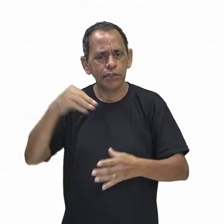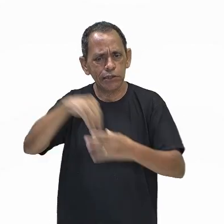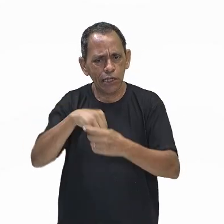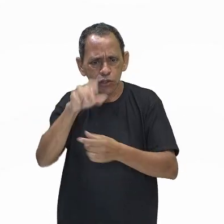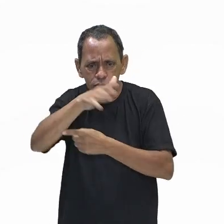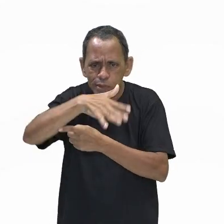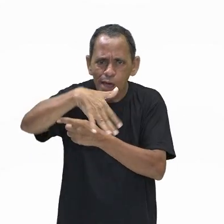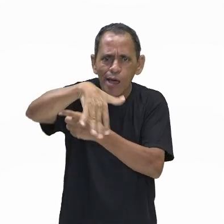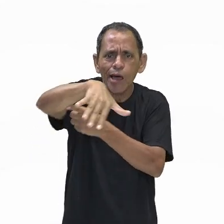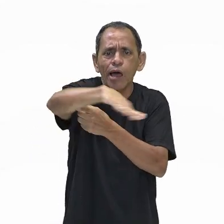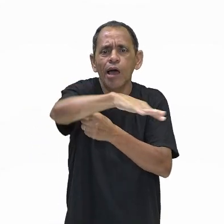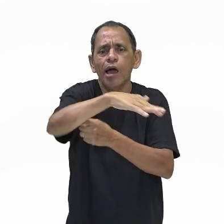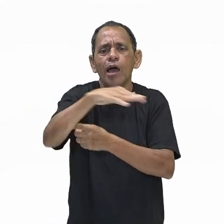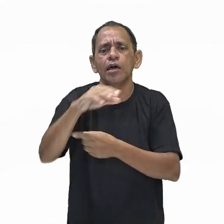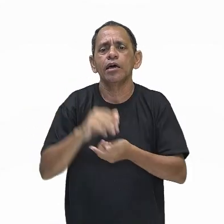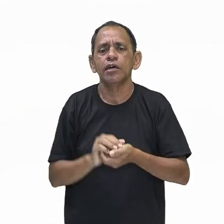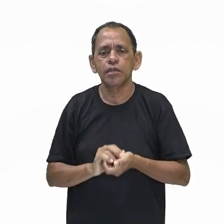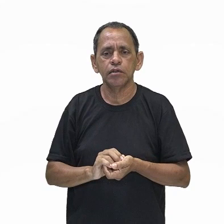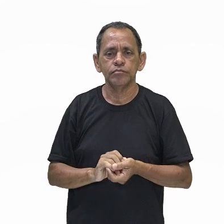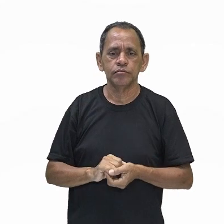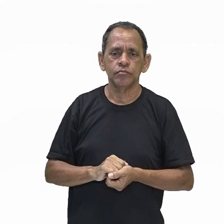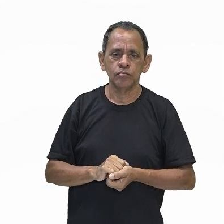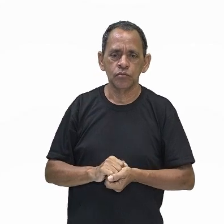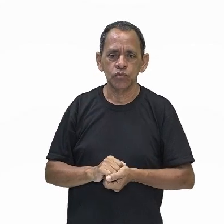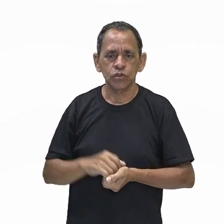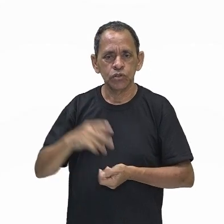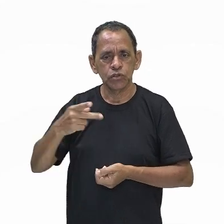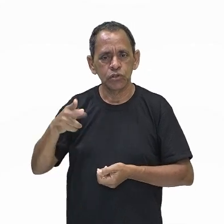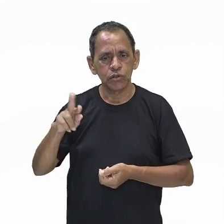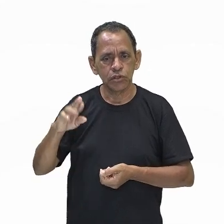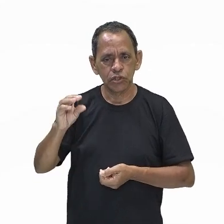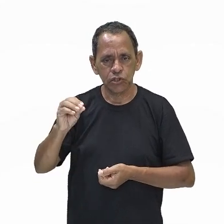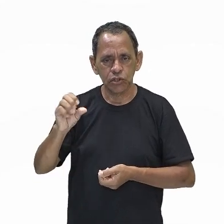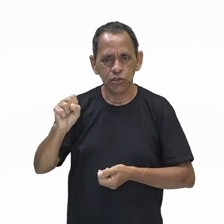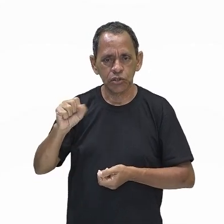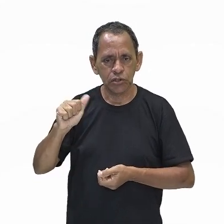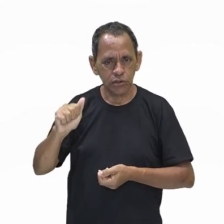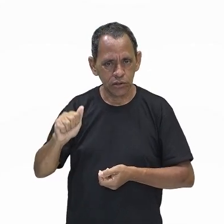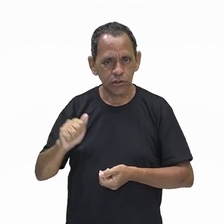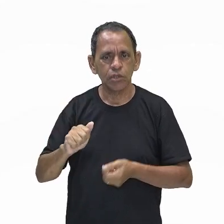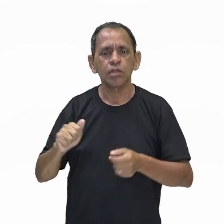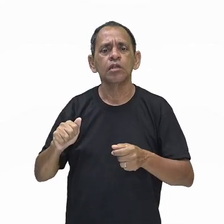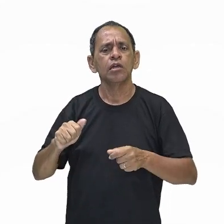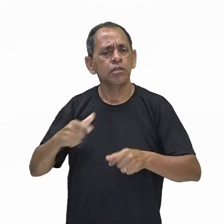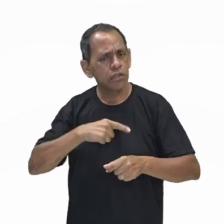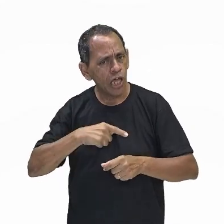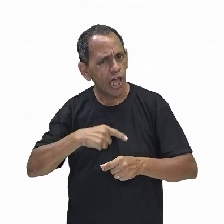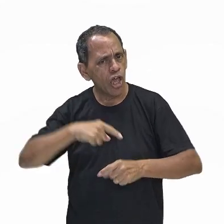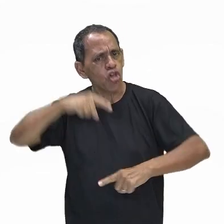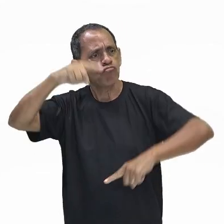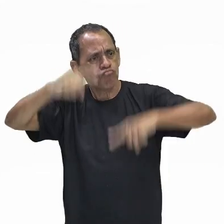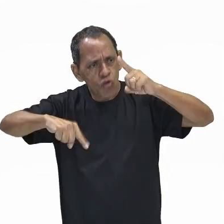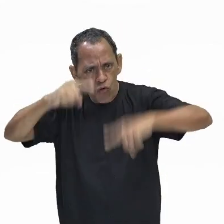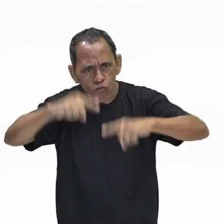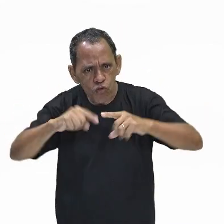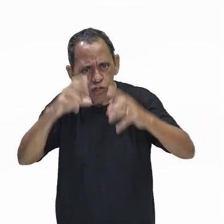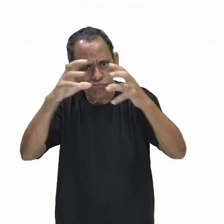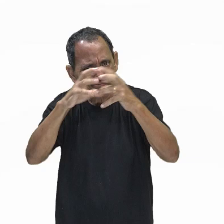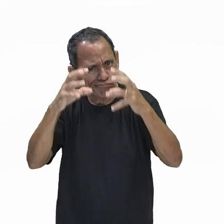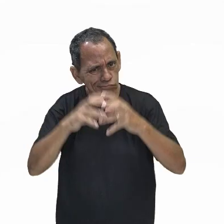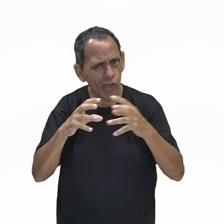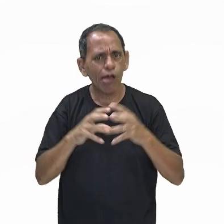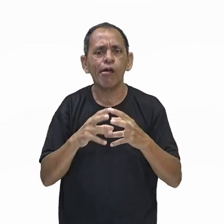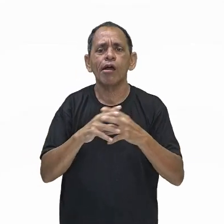tá? É uma prosa intimista, porque ele traz ali conflitos existenciais, fluxos de consciência,